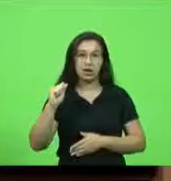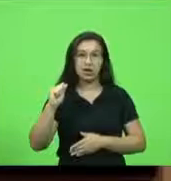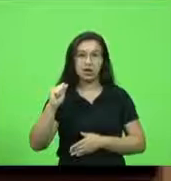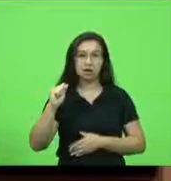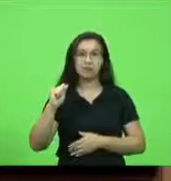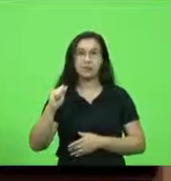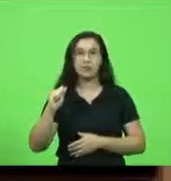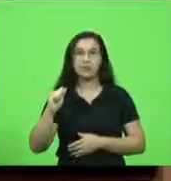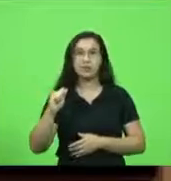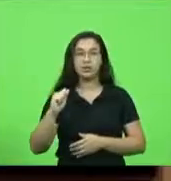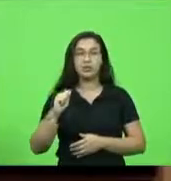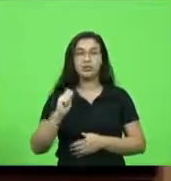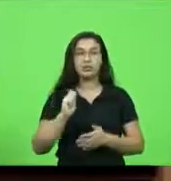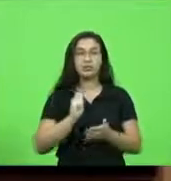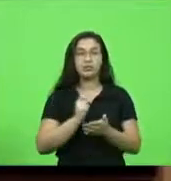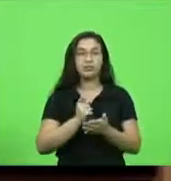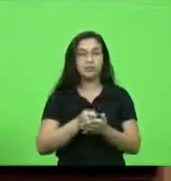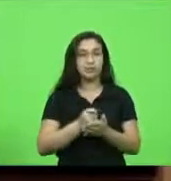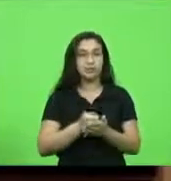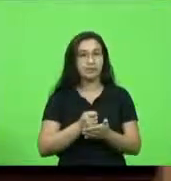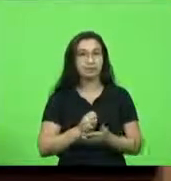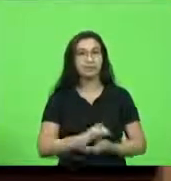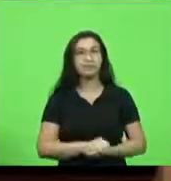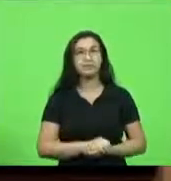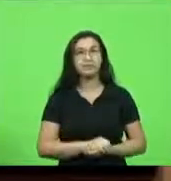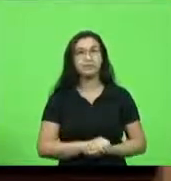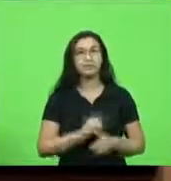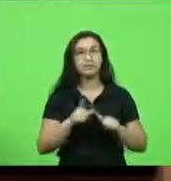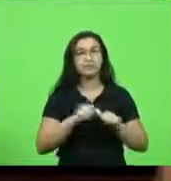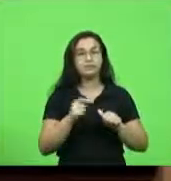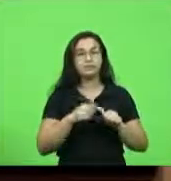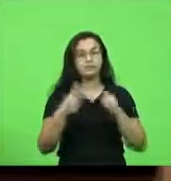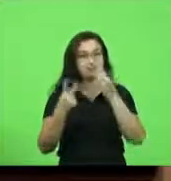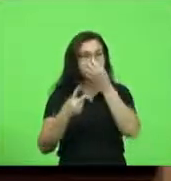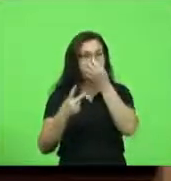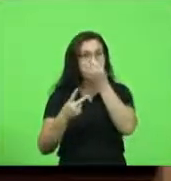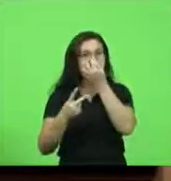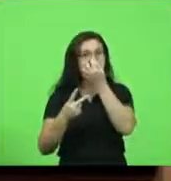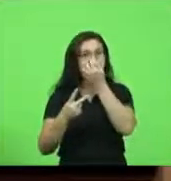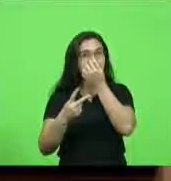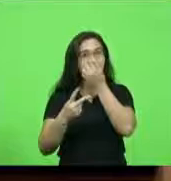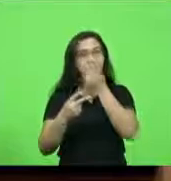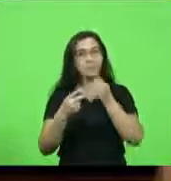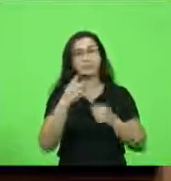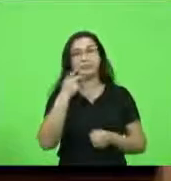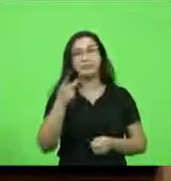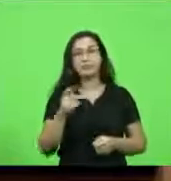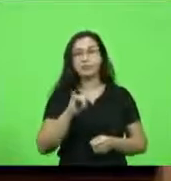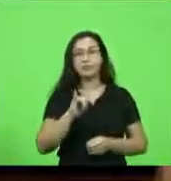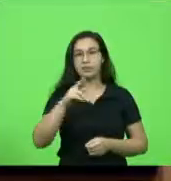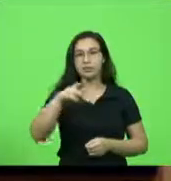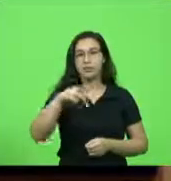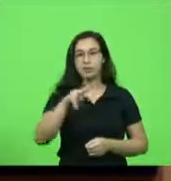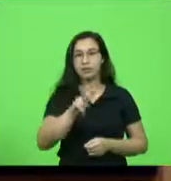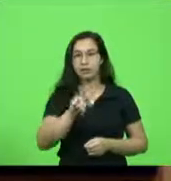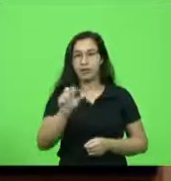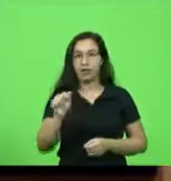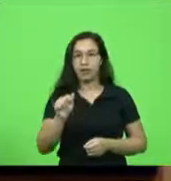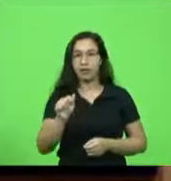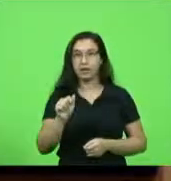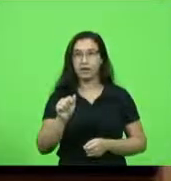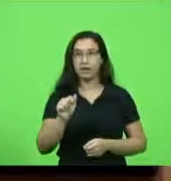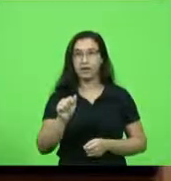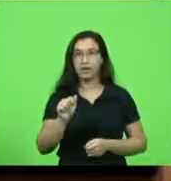assim ou fazê-lo. Então, lá no artigo 2º, ele especifica IPVA e ITCMD. E no